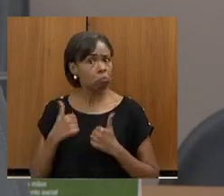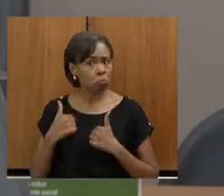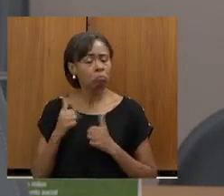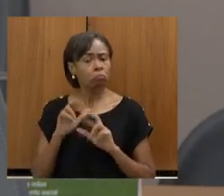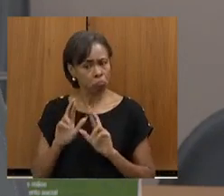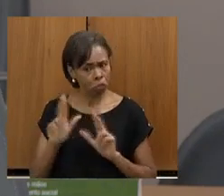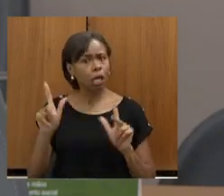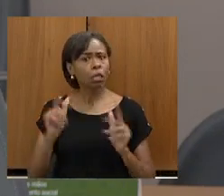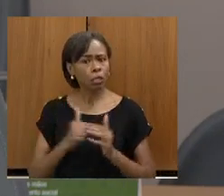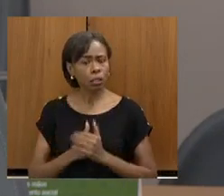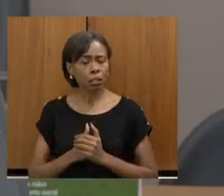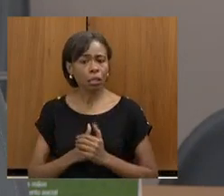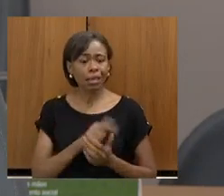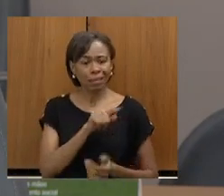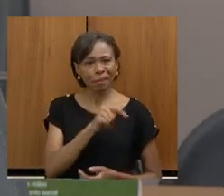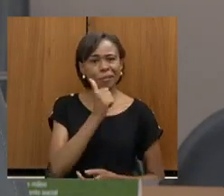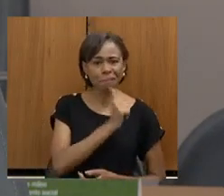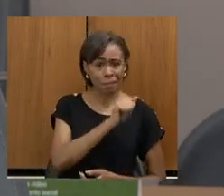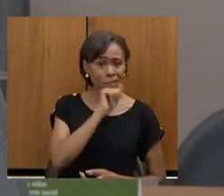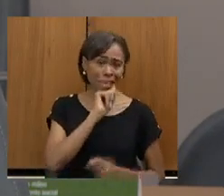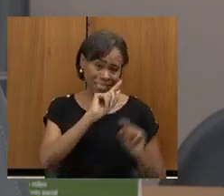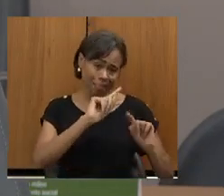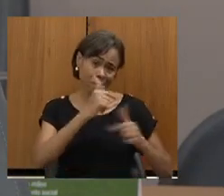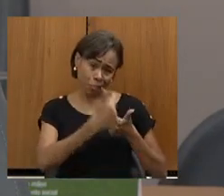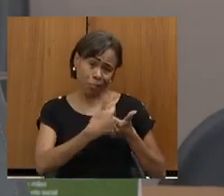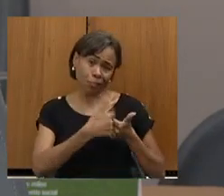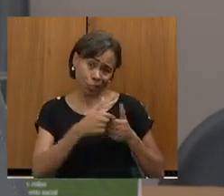Minha mãe até me critica, não mãe, quanto a isso?